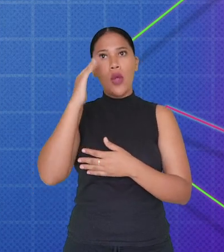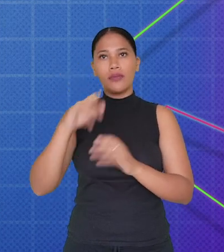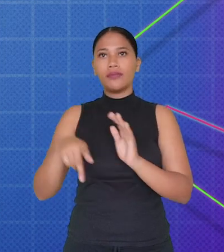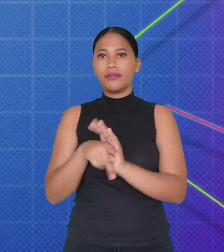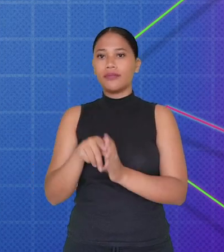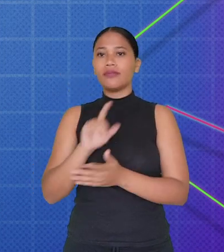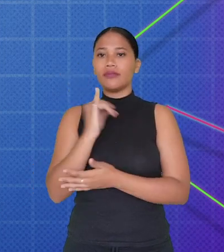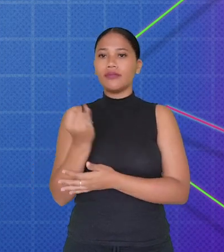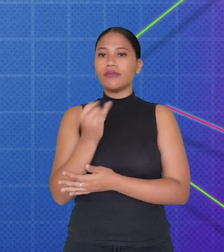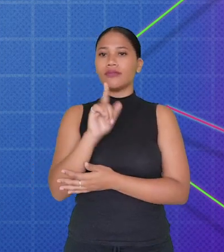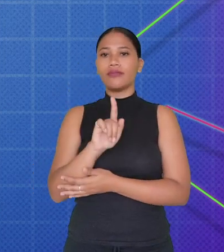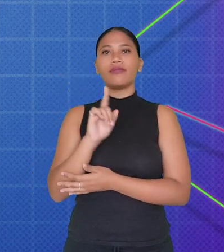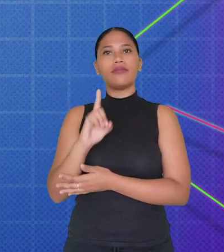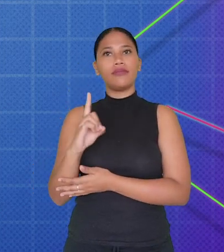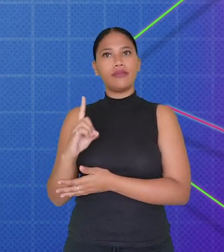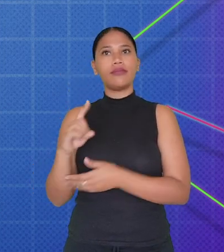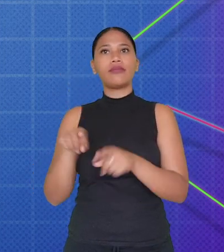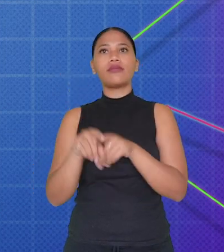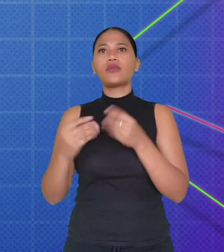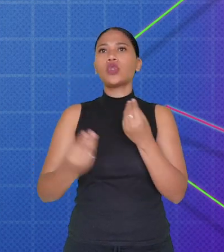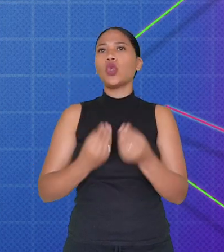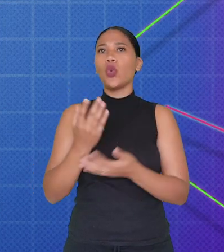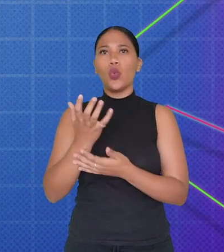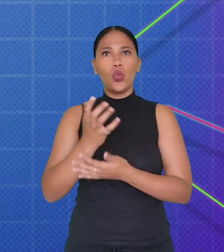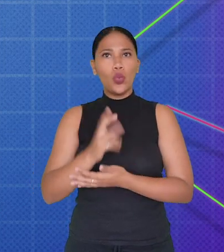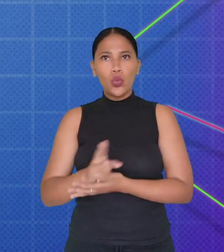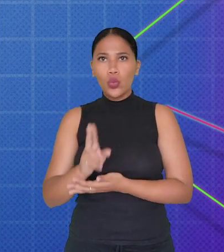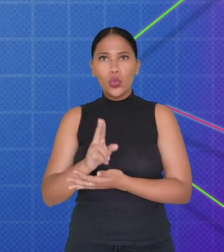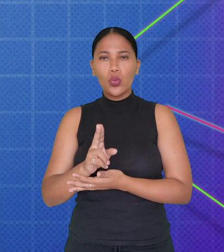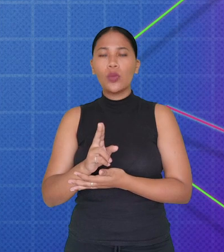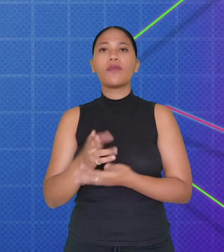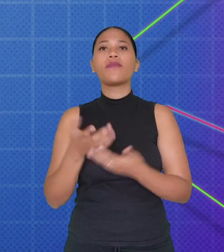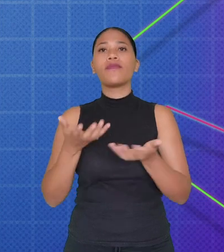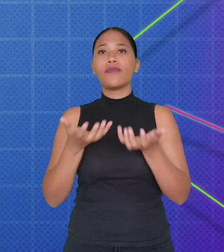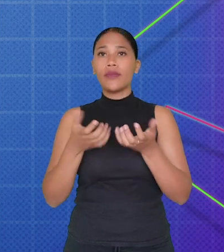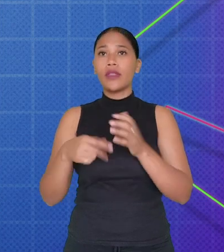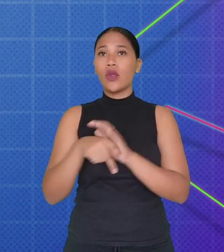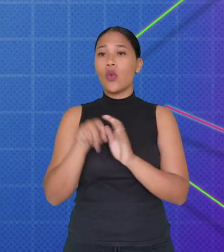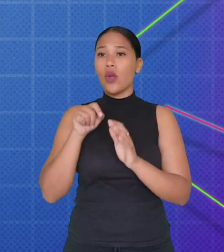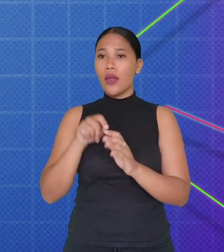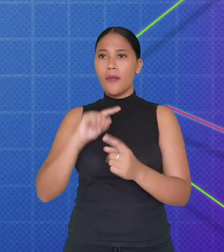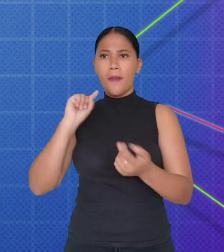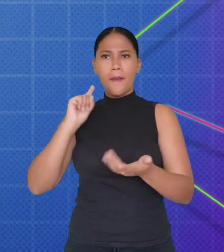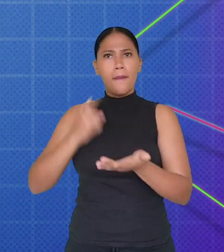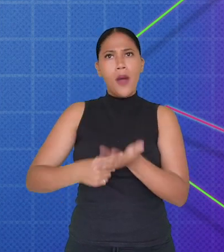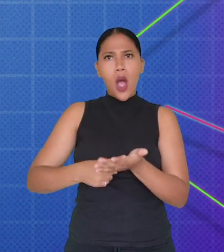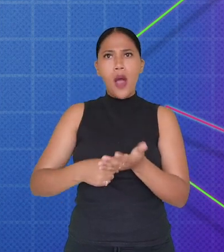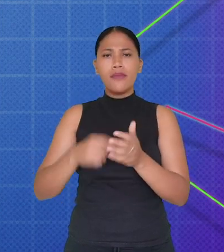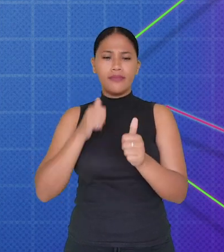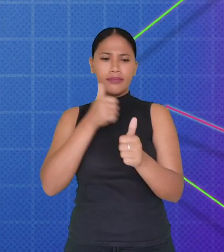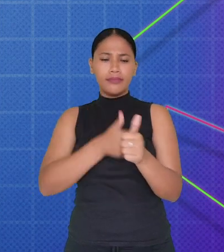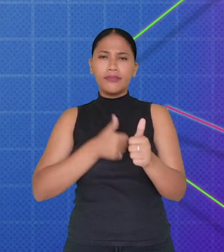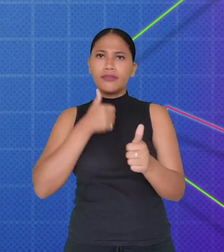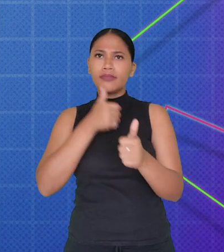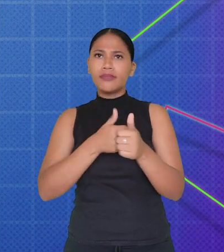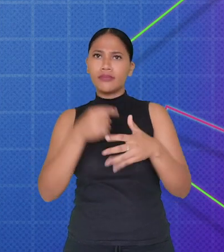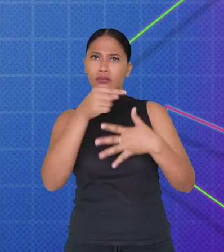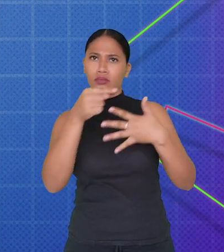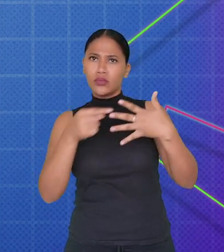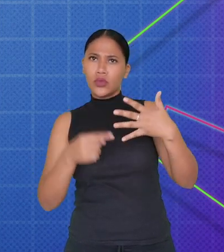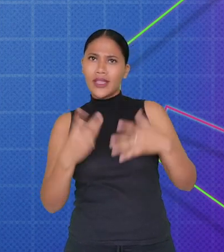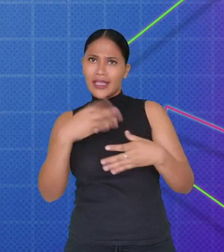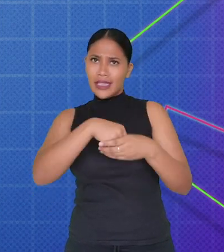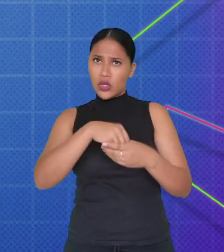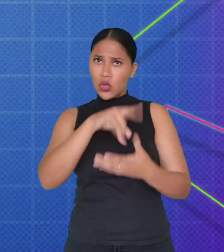ciente da importância do gdd e de como ele deve ser utilizado é necessário que todos que se comprometem a seguir as diretrizes